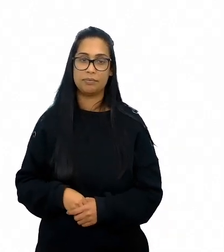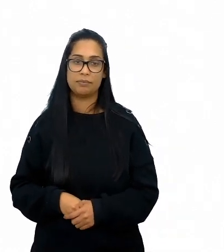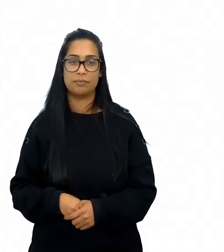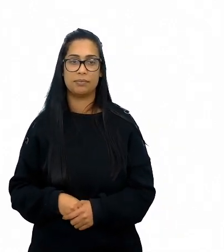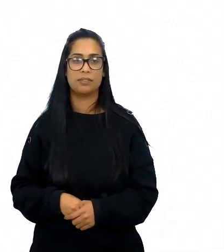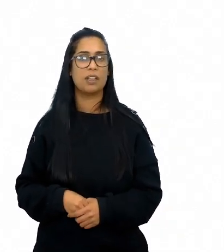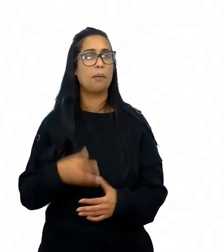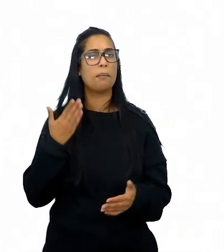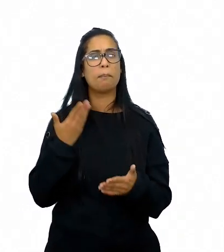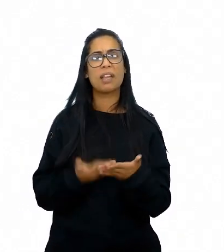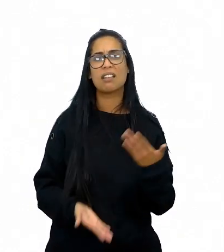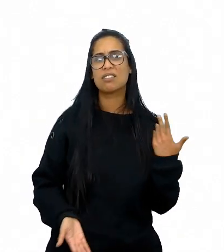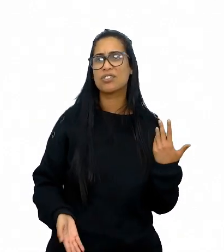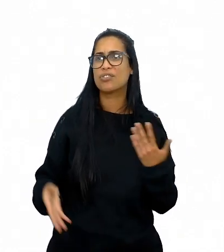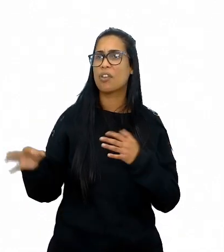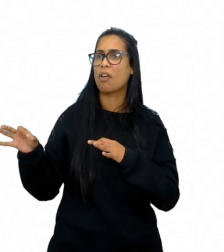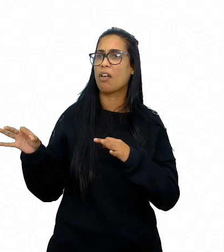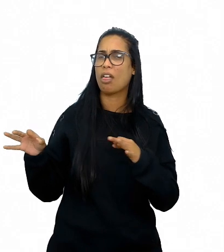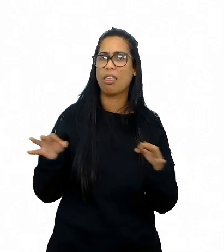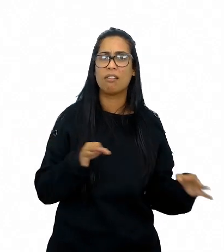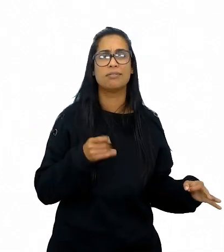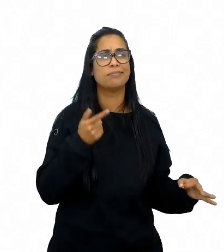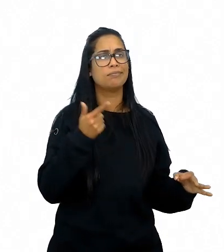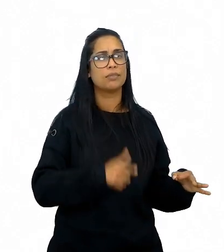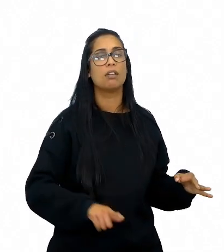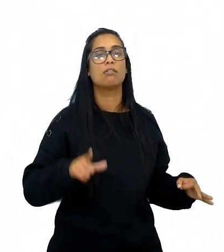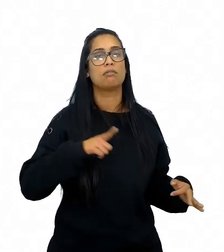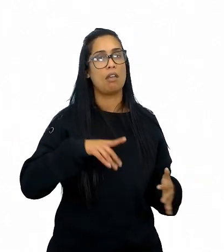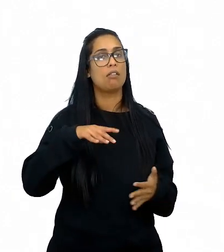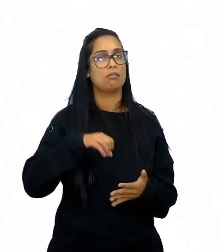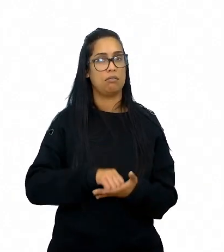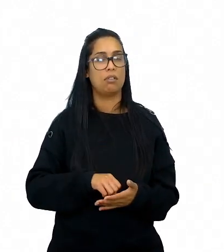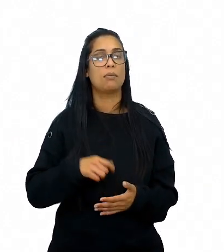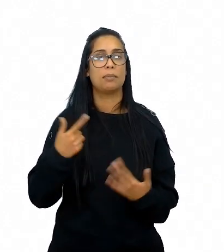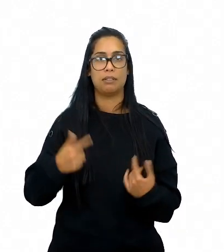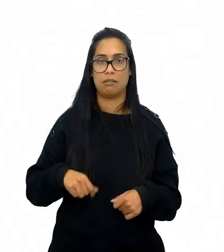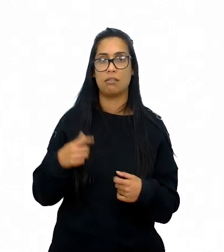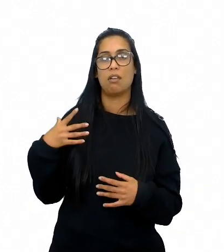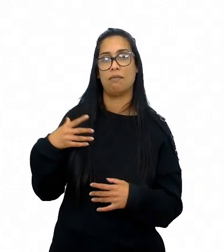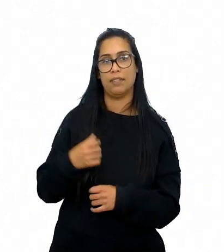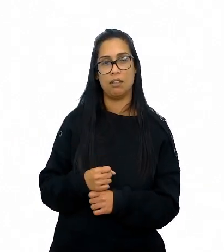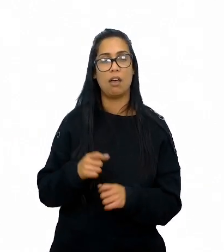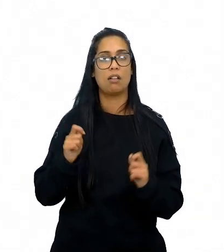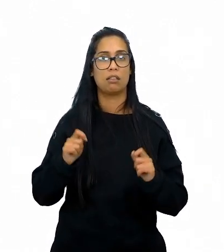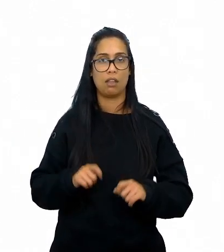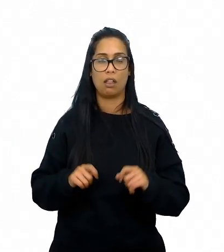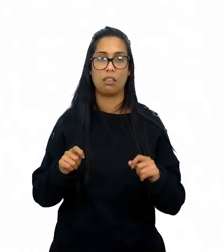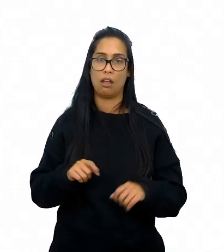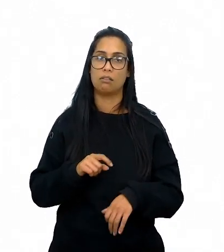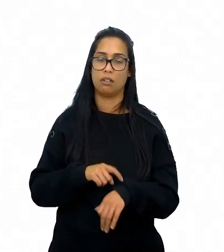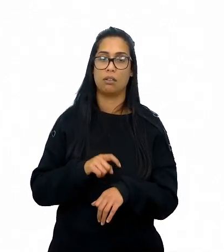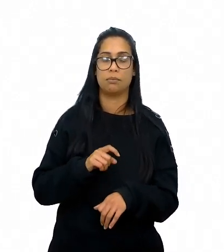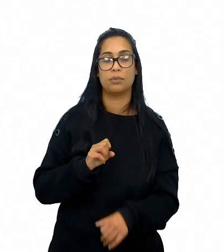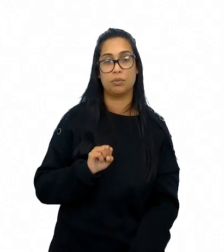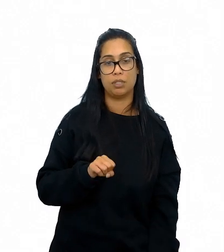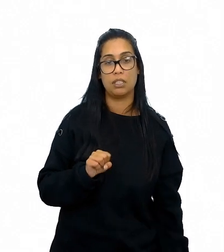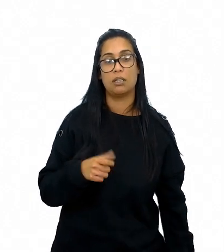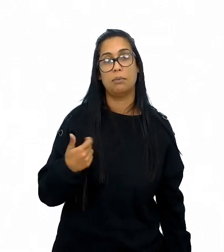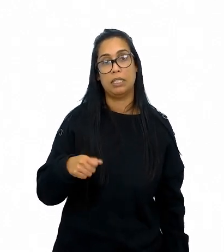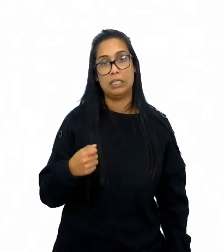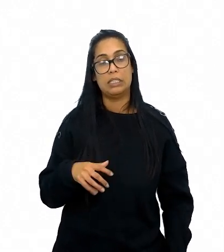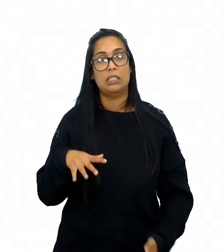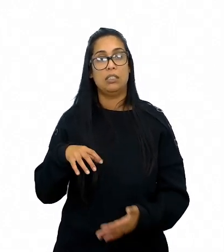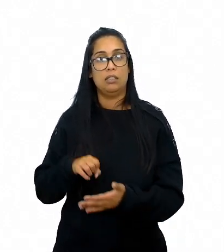Mariana, perdi alguma? Então, a gente tem como, né, retomar essa formação, basta buscar lá